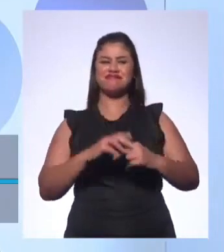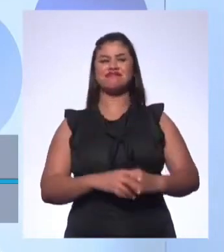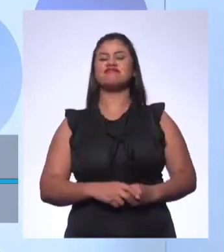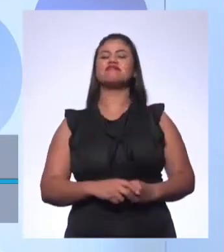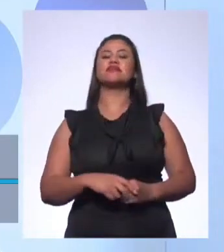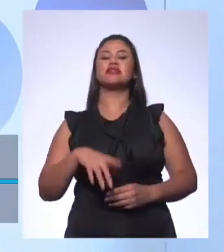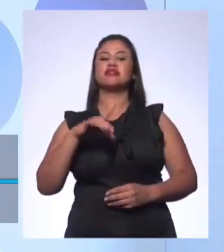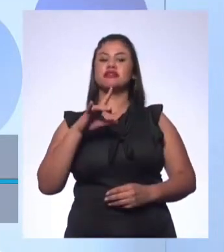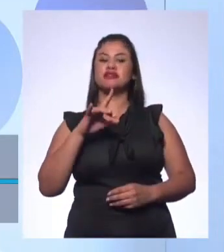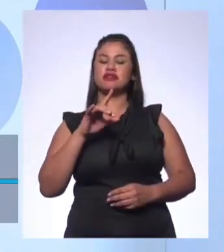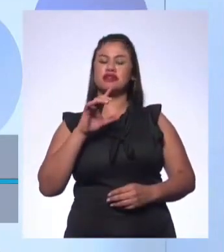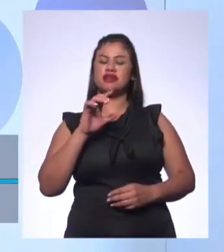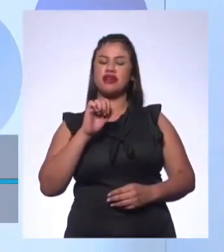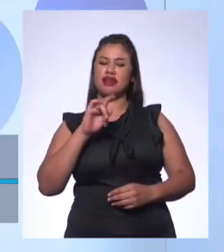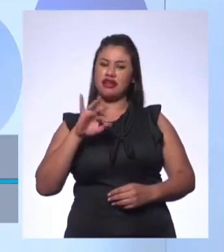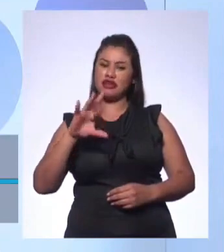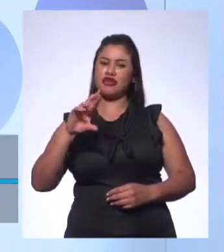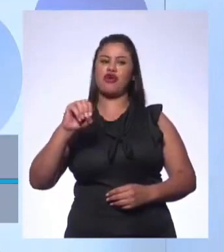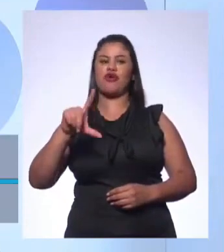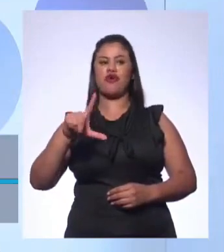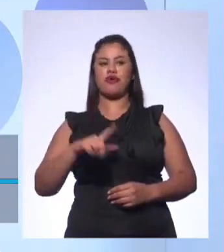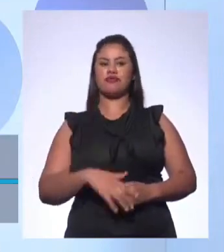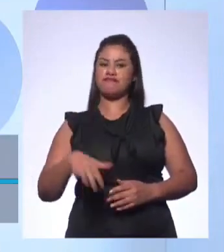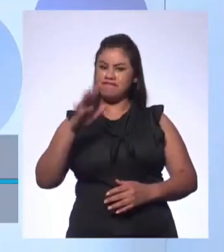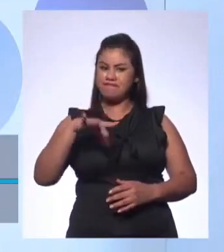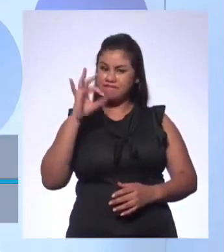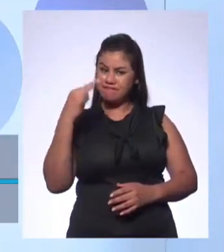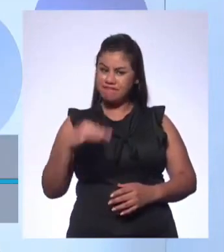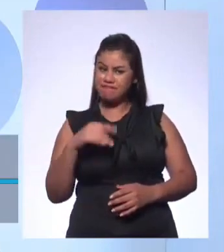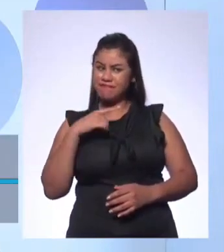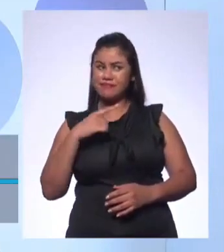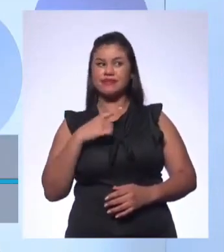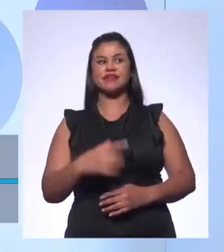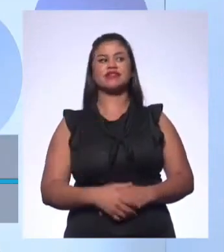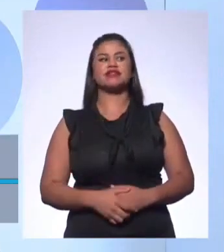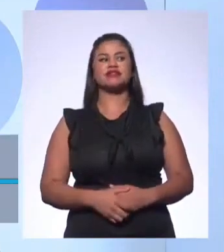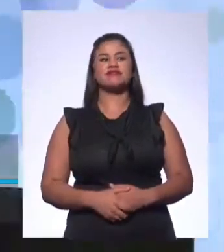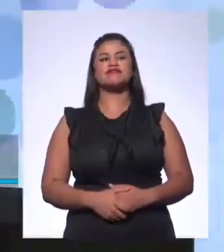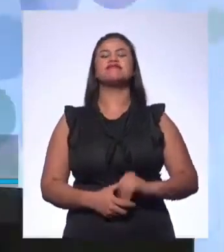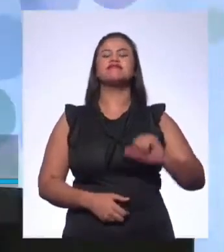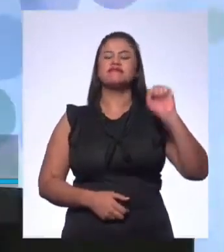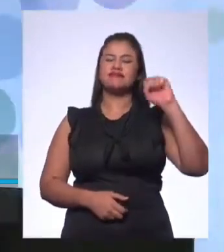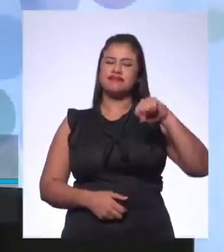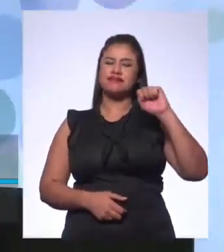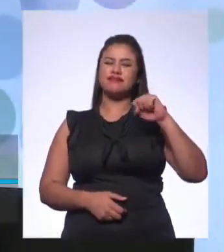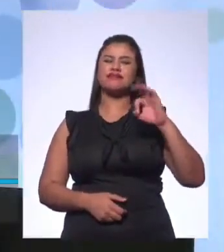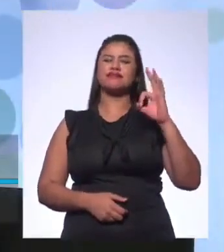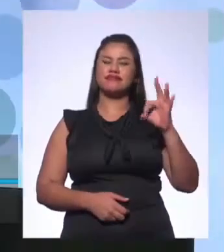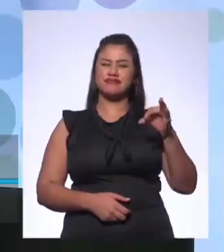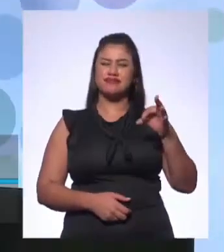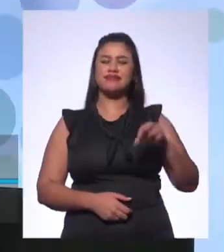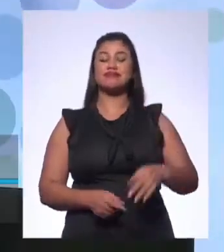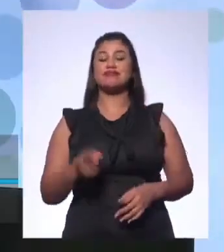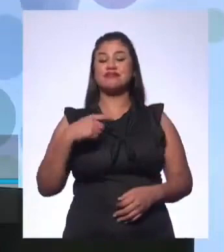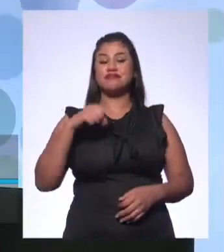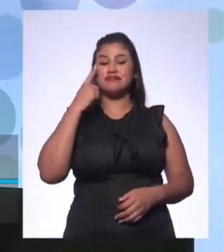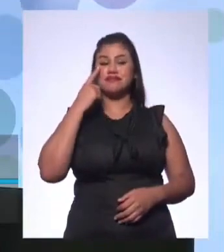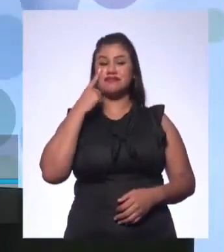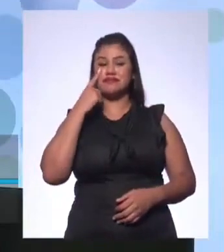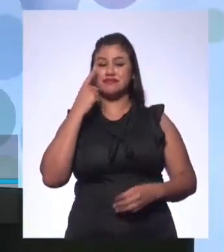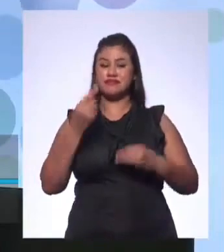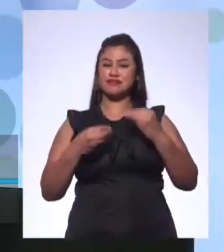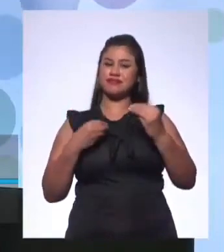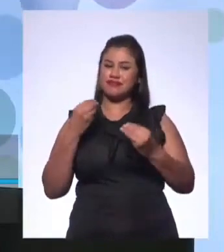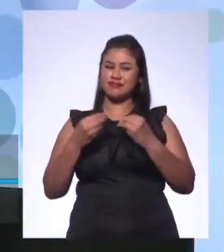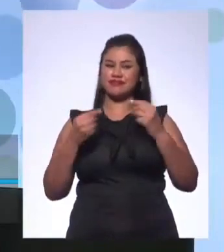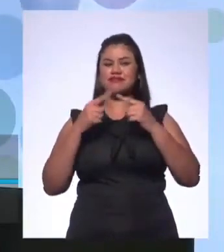acrescentar, adição. Estão certas Sim, as professores, respostas? estão certas. Vamos destrinchar um pouquinho mais isso para a gente entender bem o que o